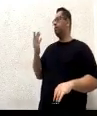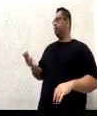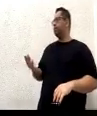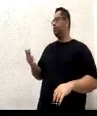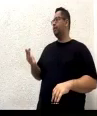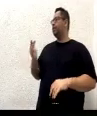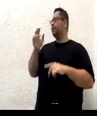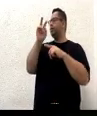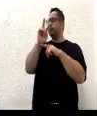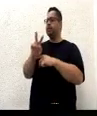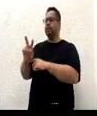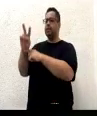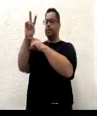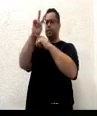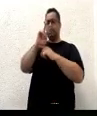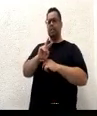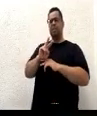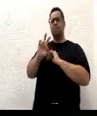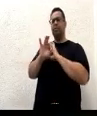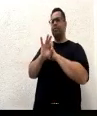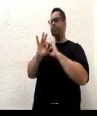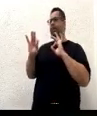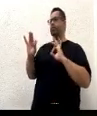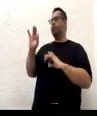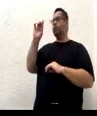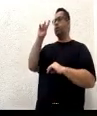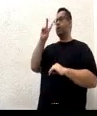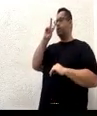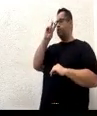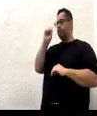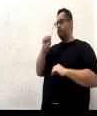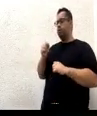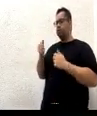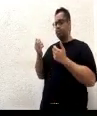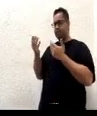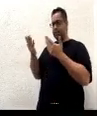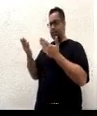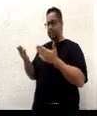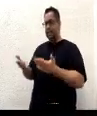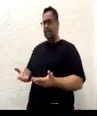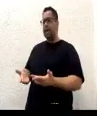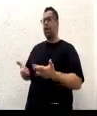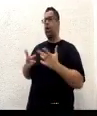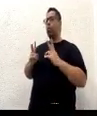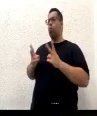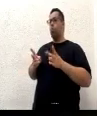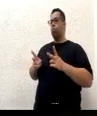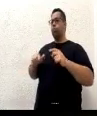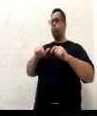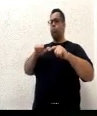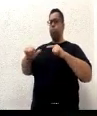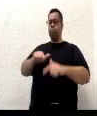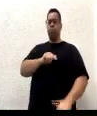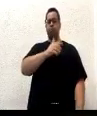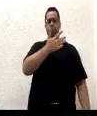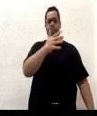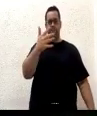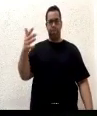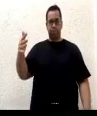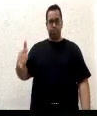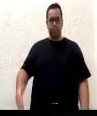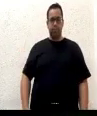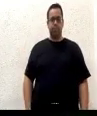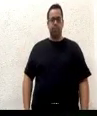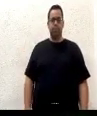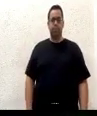né? Que Deus dê força para que vocês continuem fazendo esse trabalho maravilhoso. Mas eu não sei